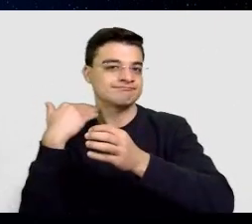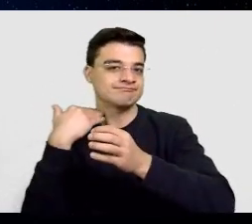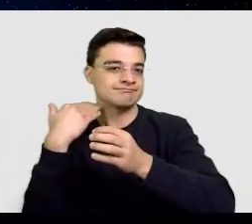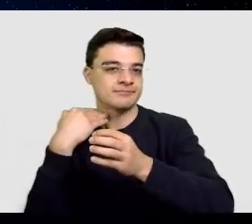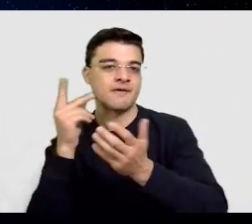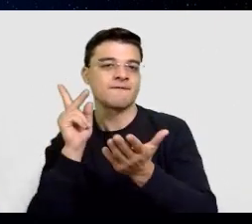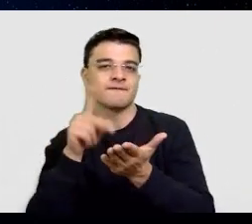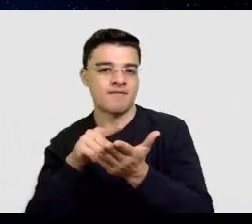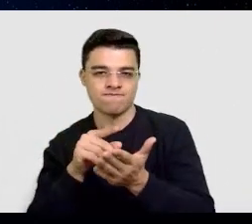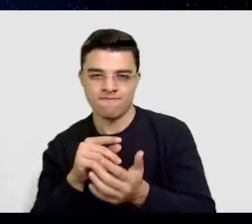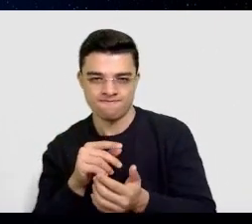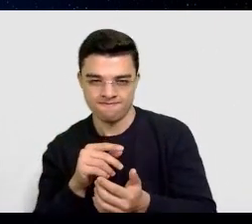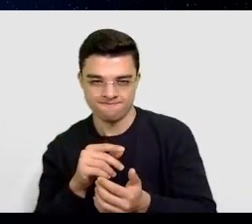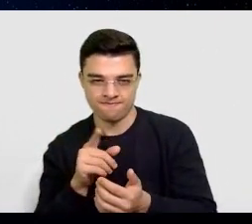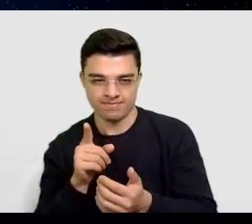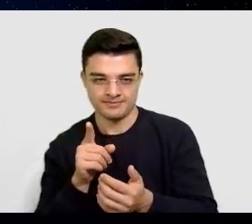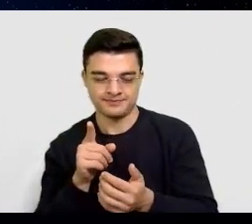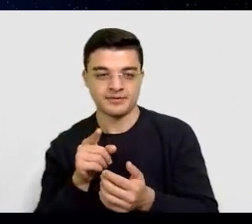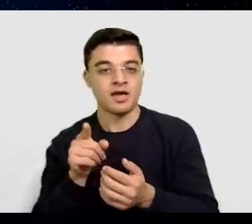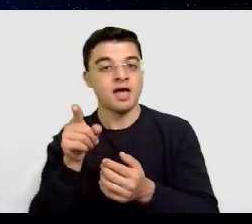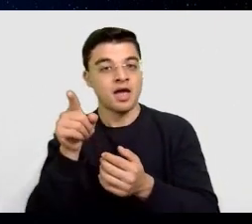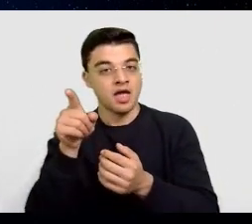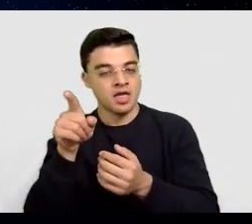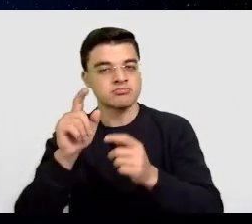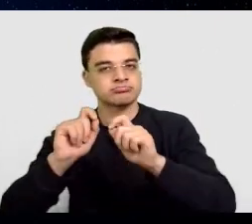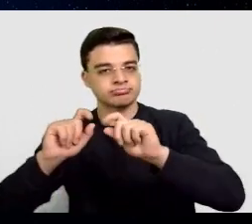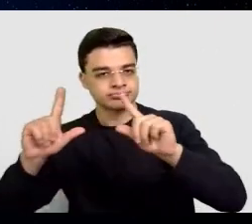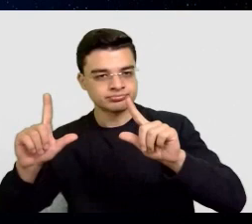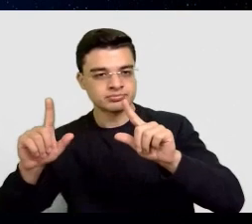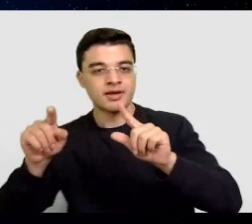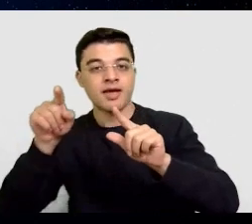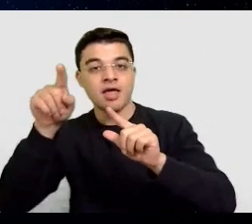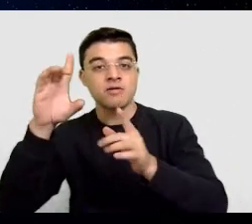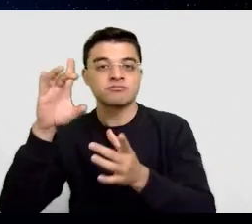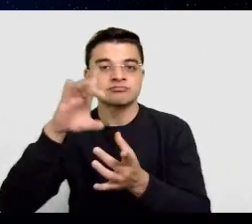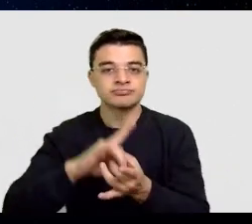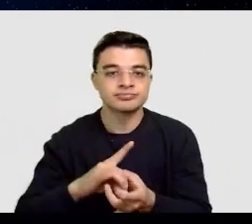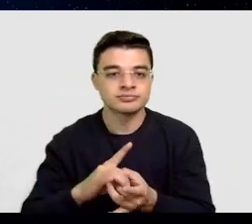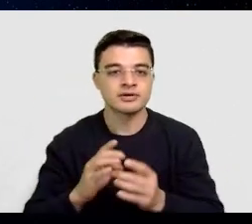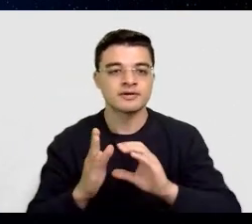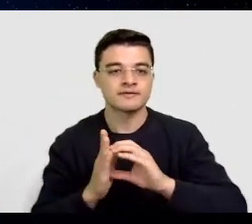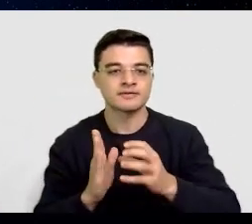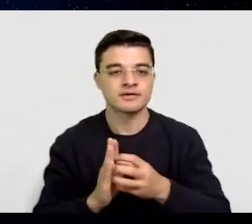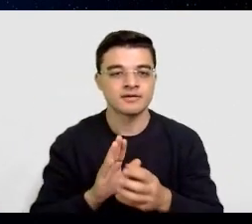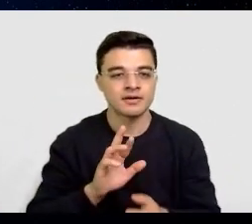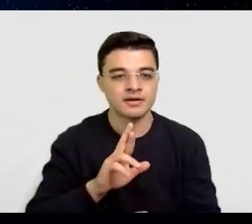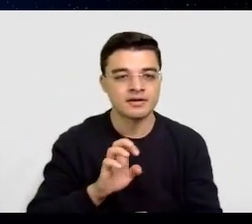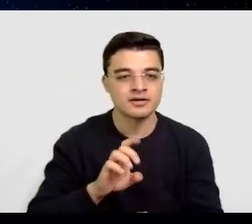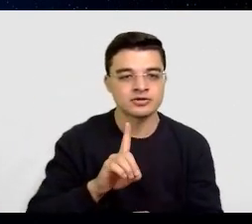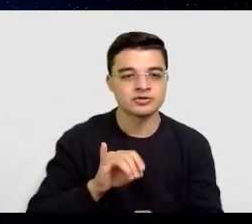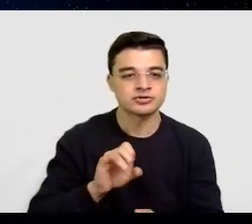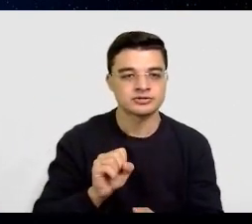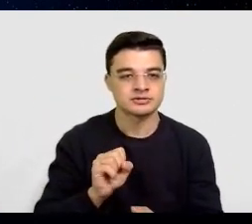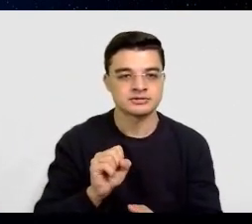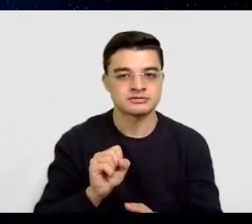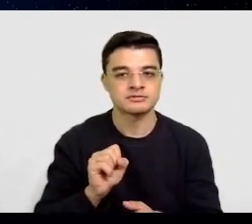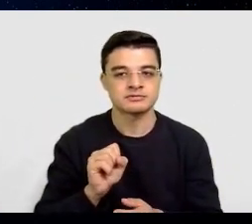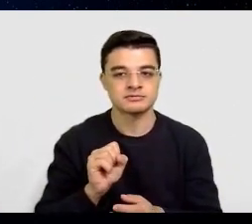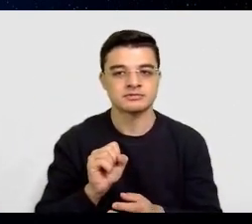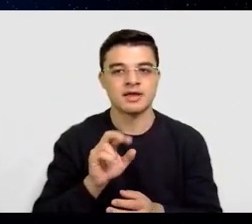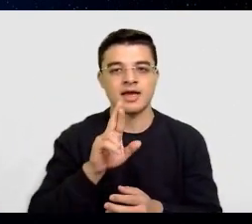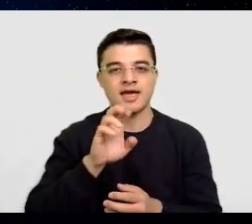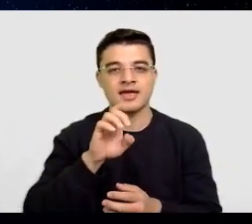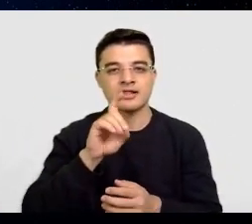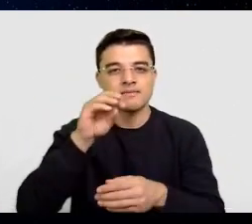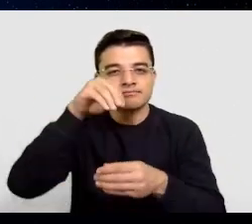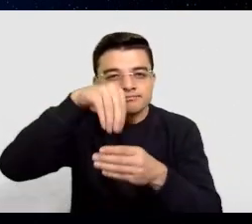por tratar esse BR Code. Esse servidor, ele tem comunicação com o servidor Redis, que está rodando na rede interna, porém não está